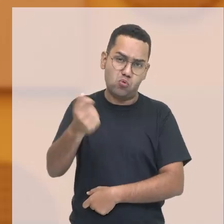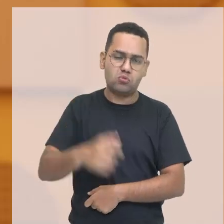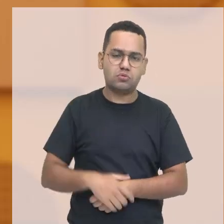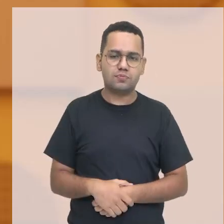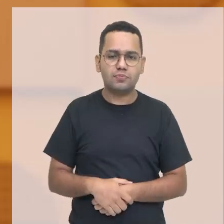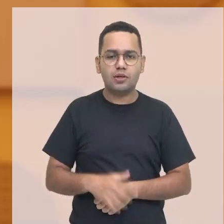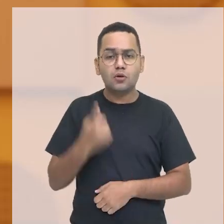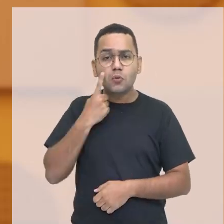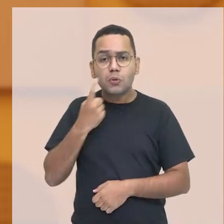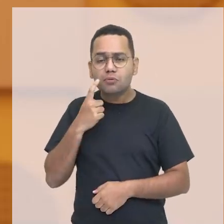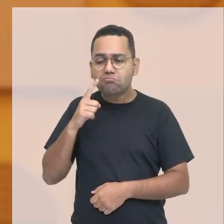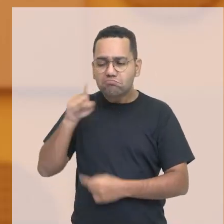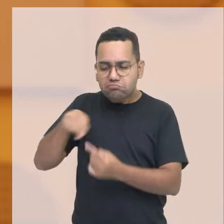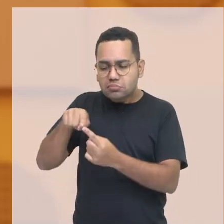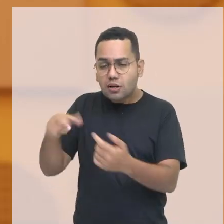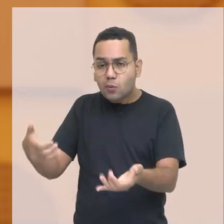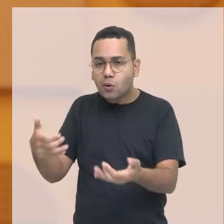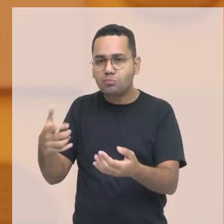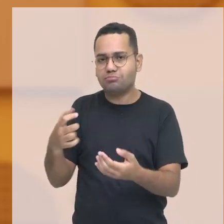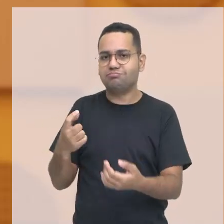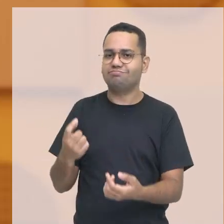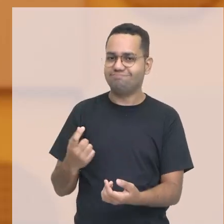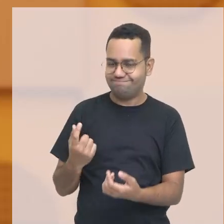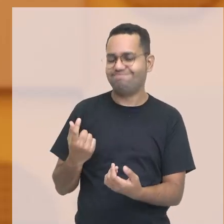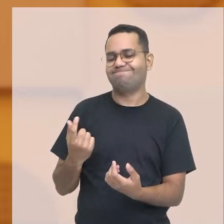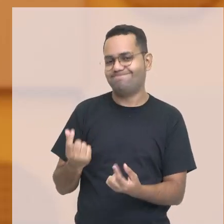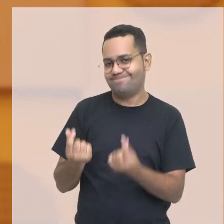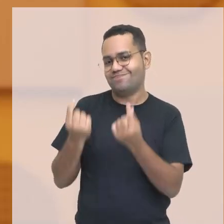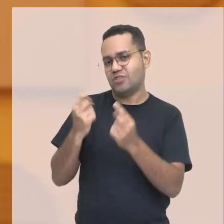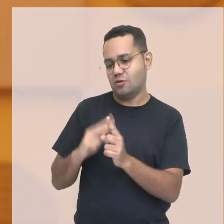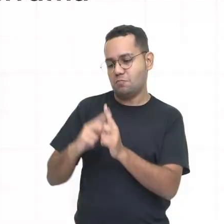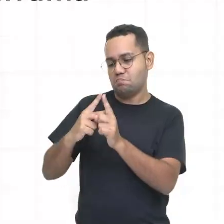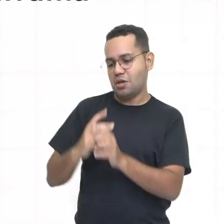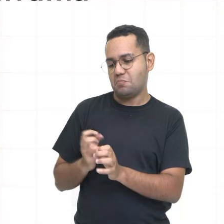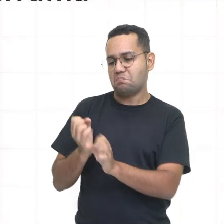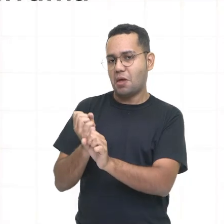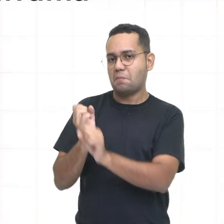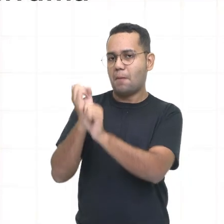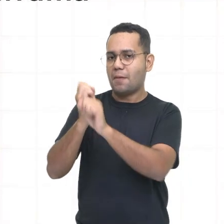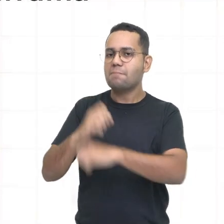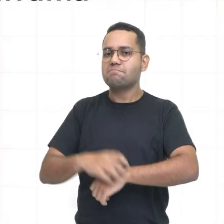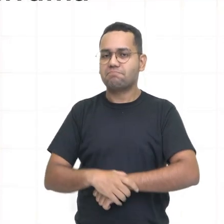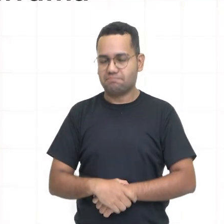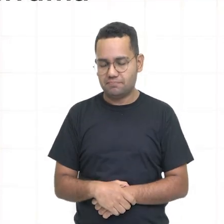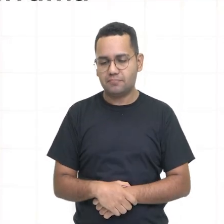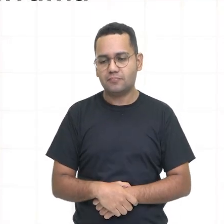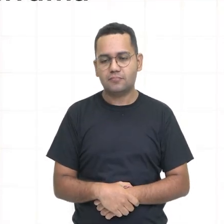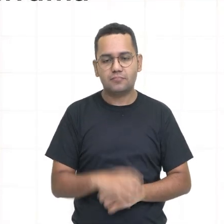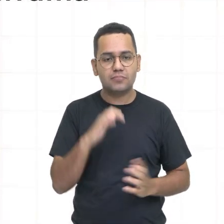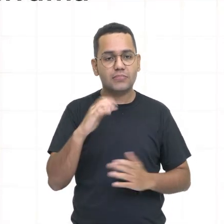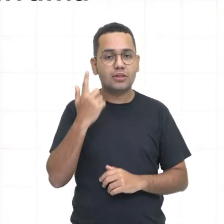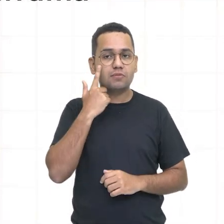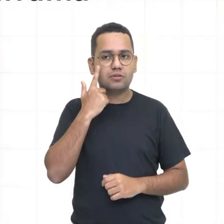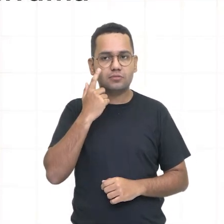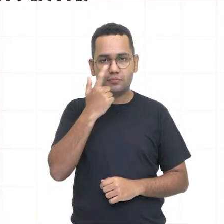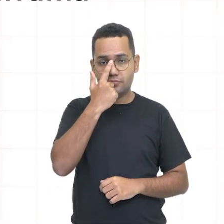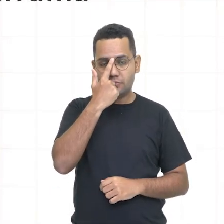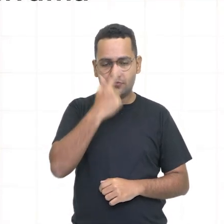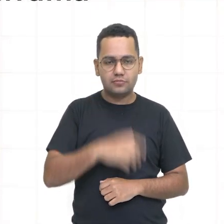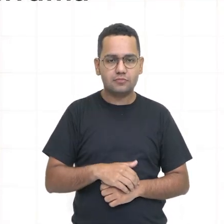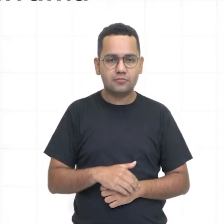justamente para lucrar cada vez mais. Vamos ao texto para entender um pouquinho melhor. Vamos lá, galera. O ano